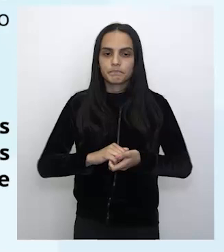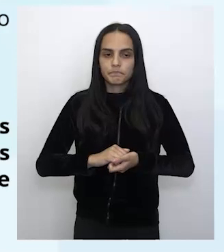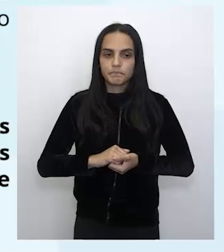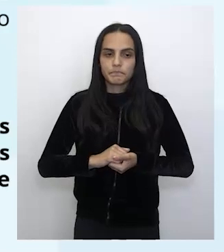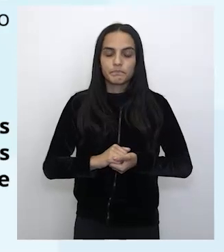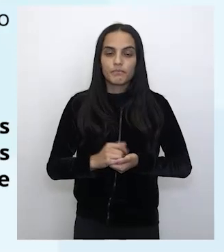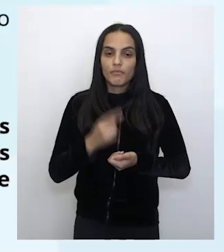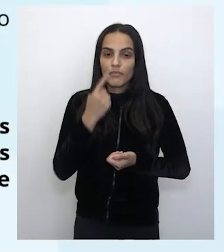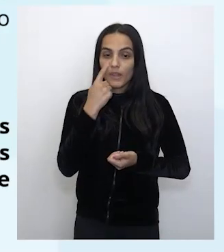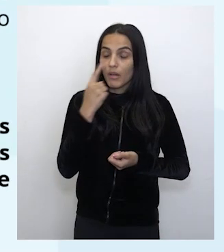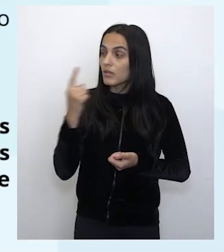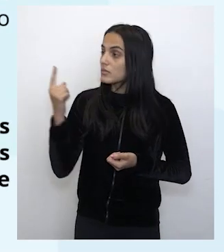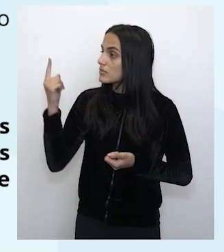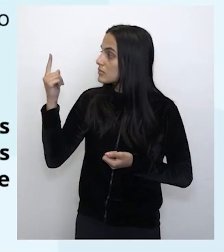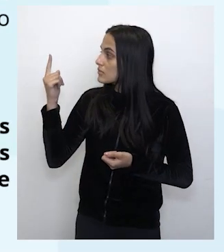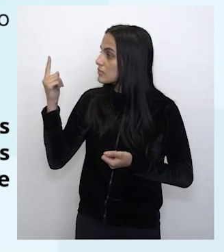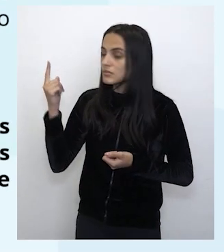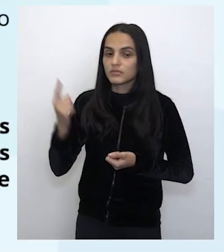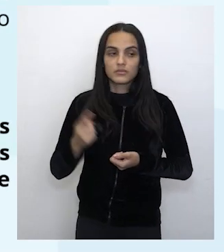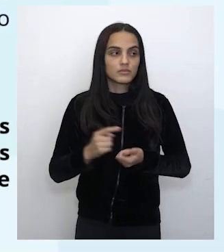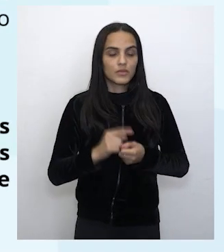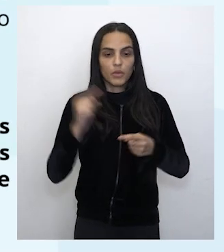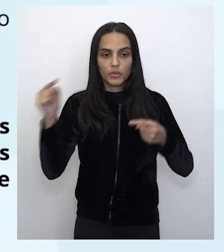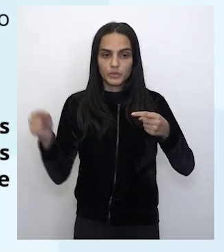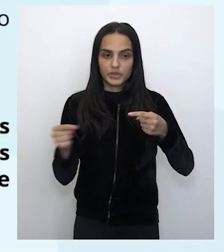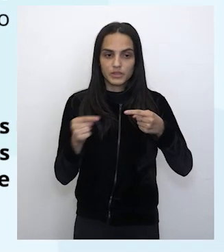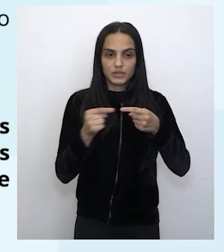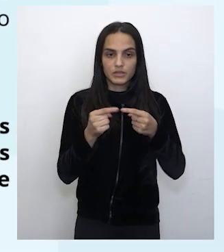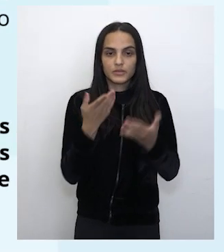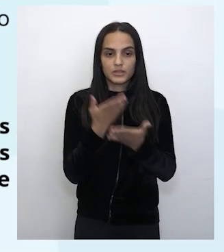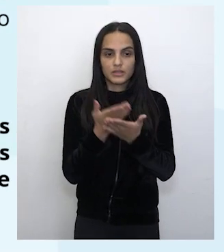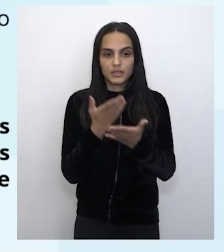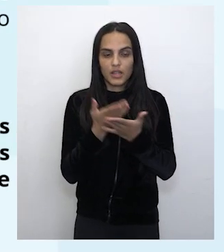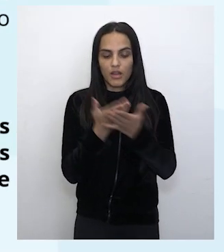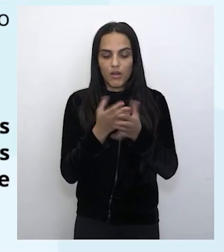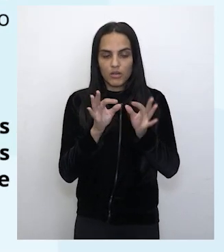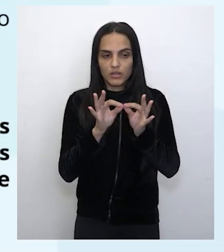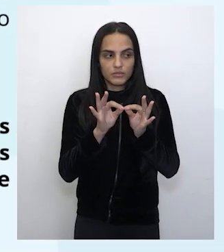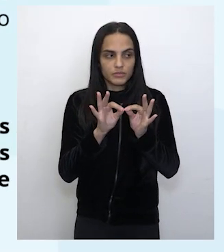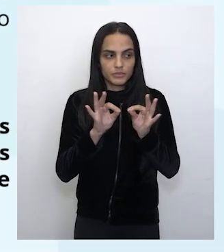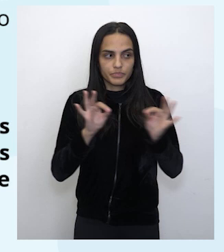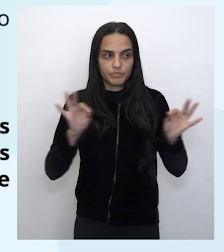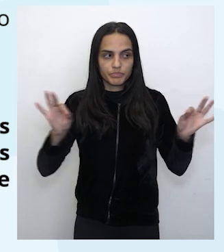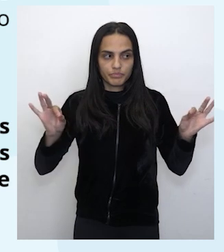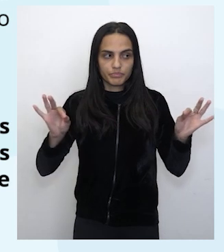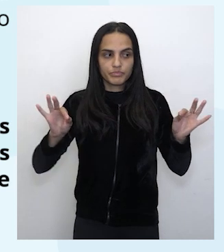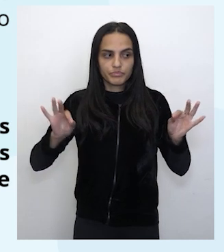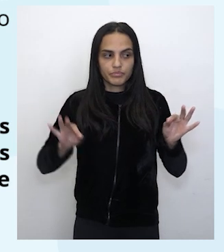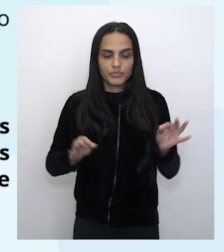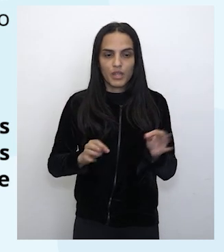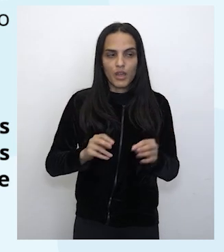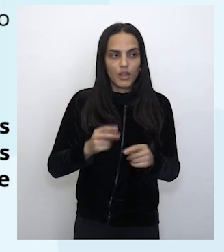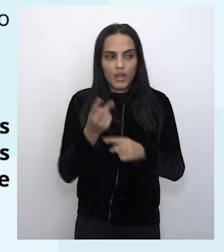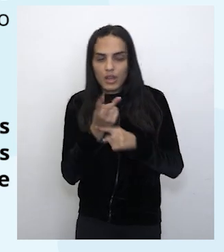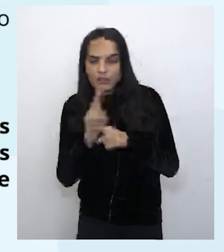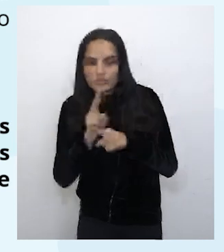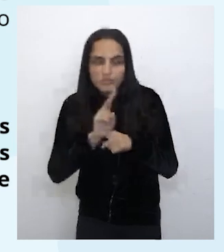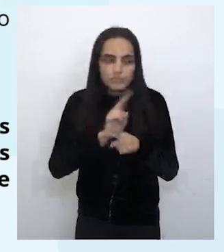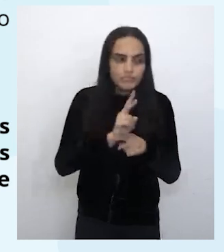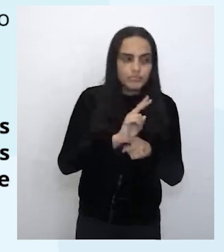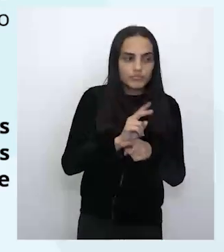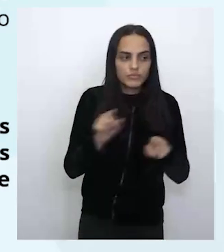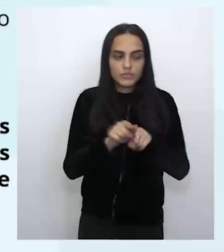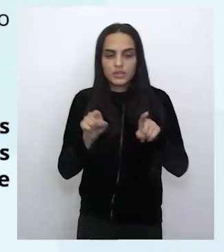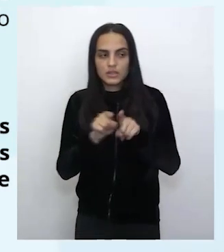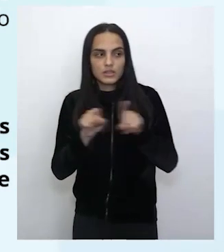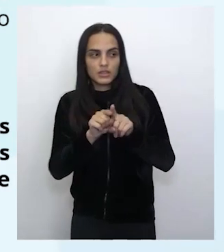aula? O objetivo da aula, poema em linha reta, né? Analisar os recursos usados na construção dos sentidos em